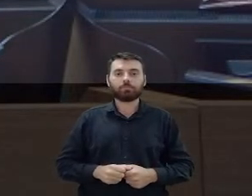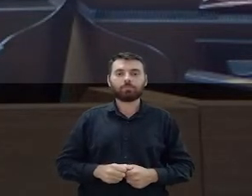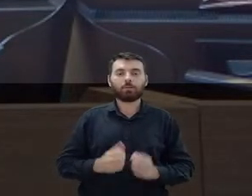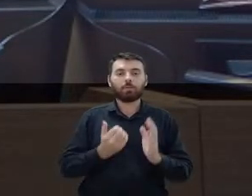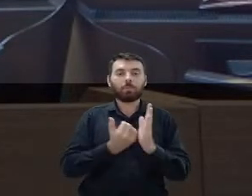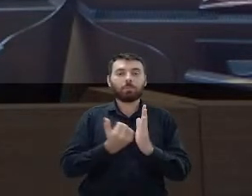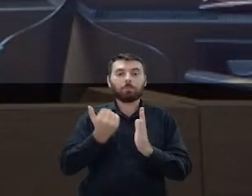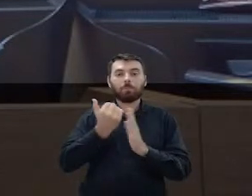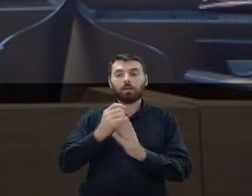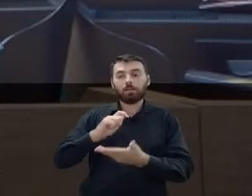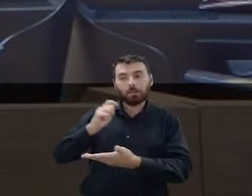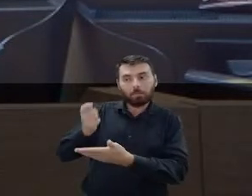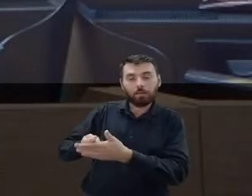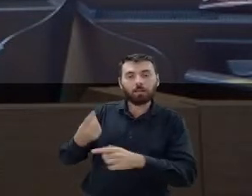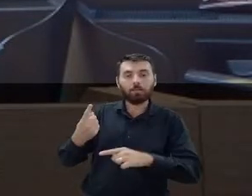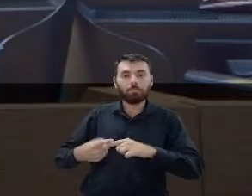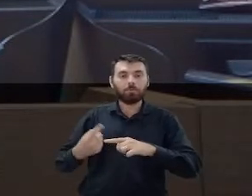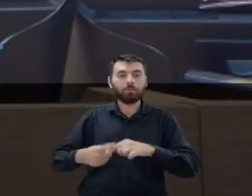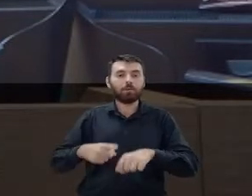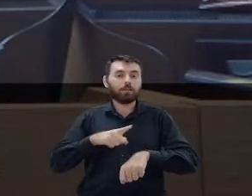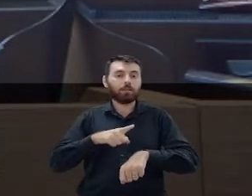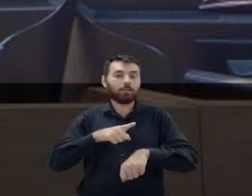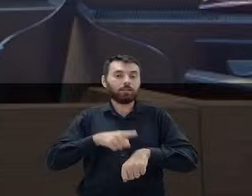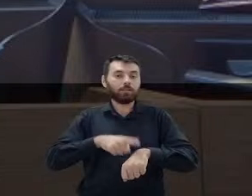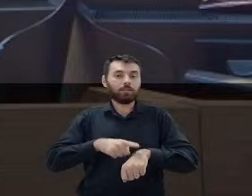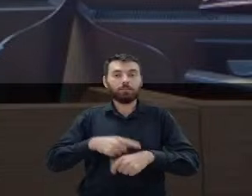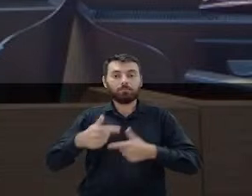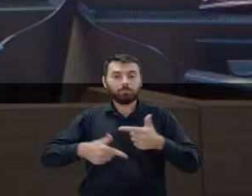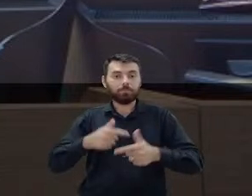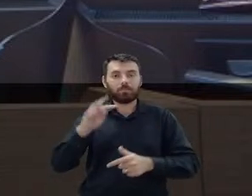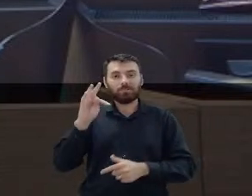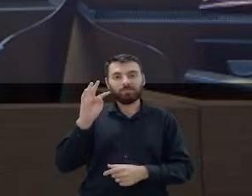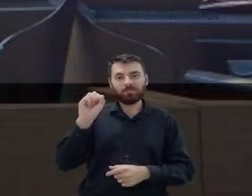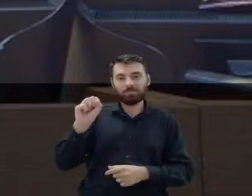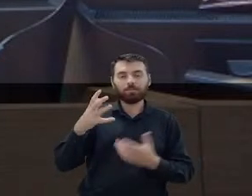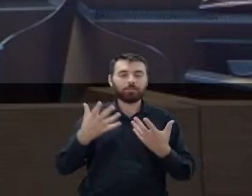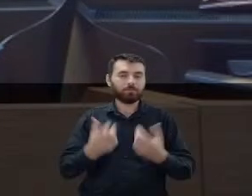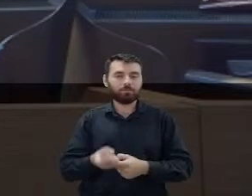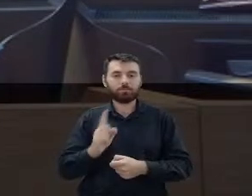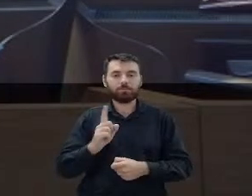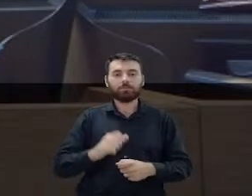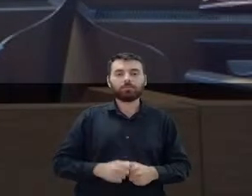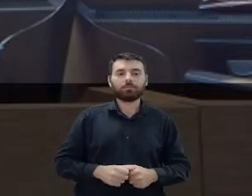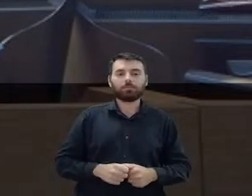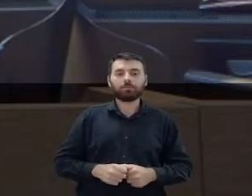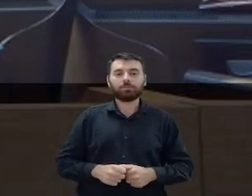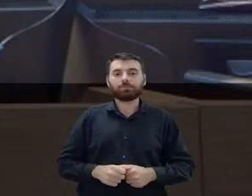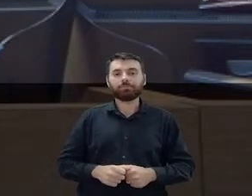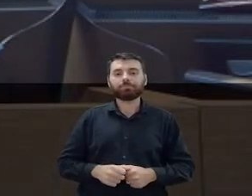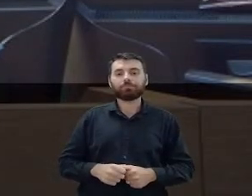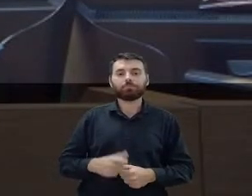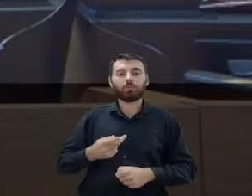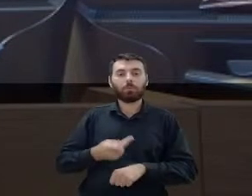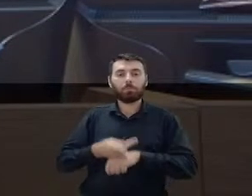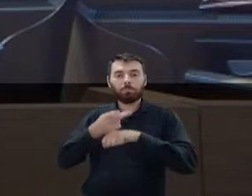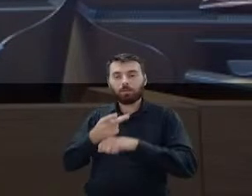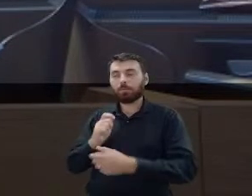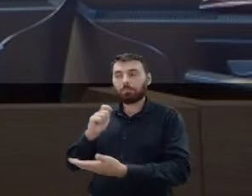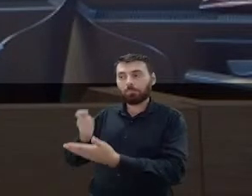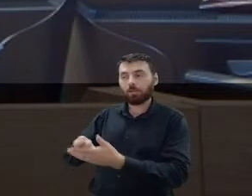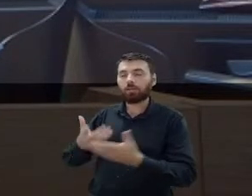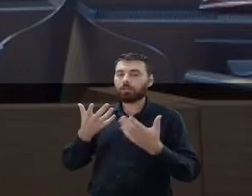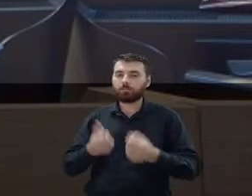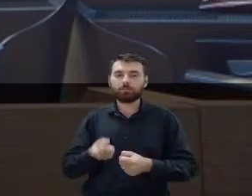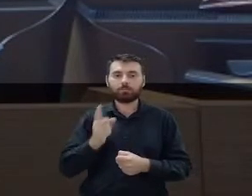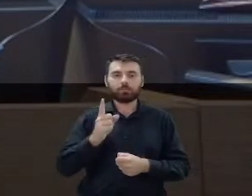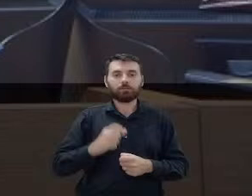serviço. Negando o provimento. Reflexo em gratificação de função. Negando o provimento. Reflexo em aviso prévio